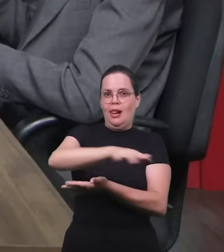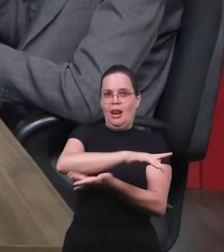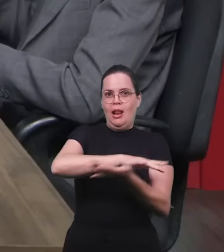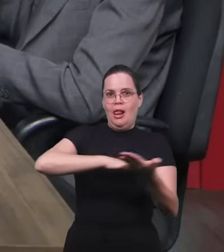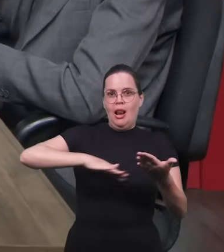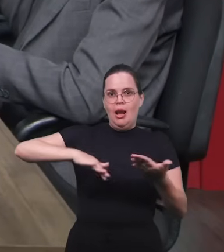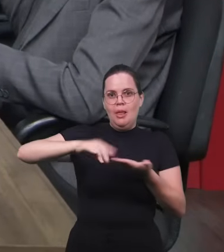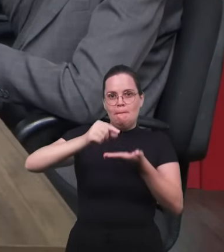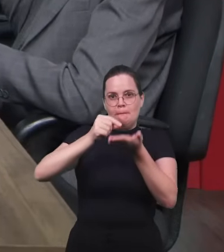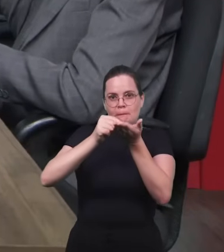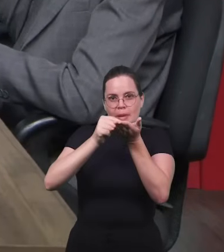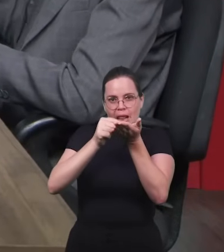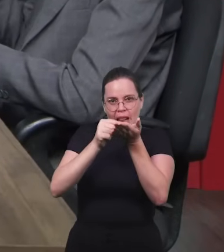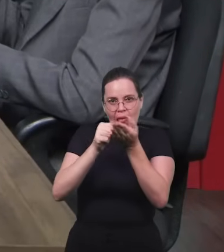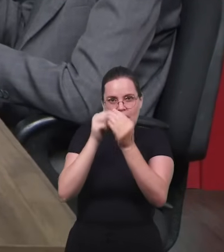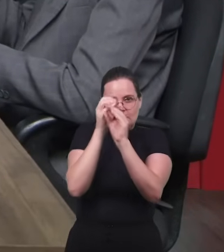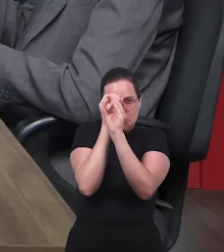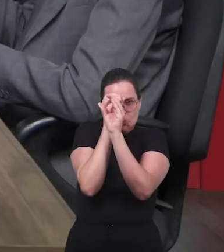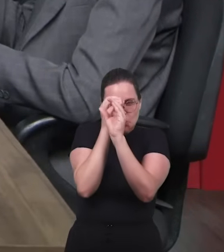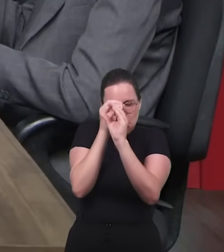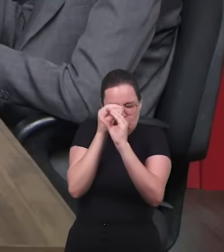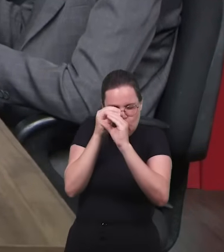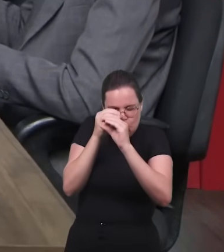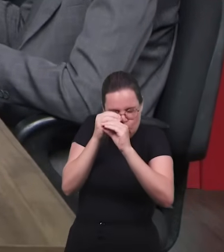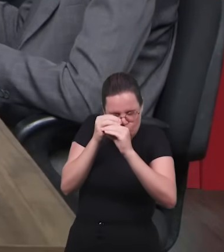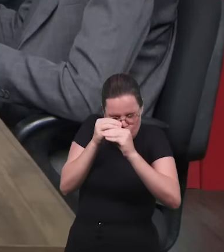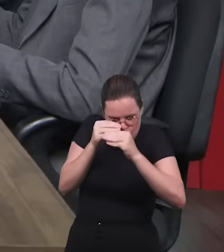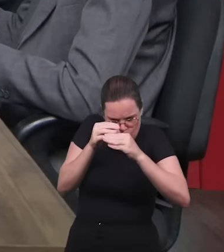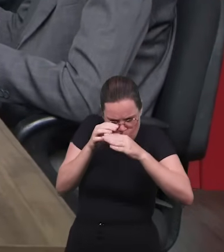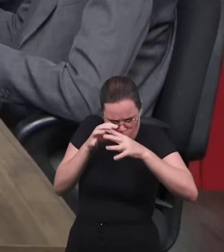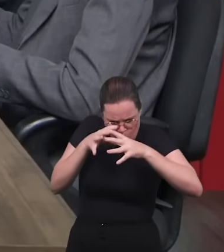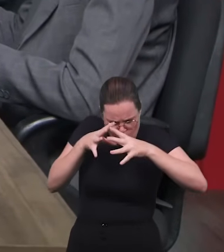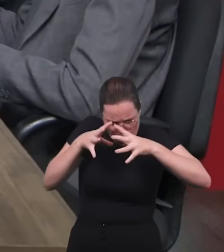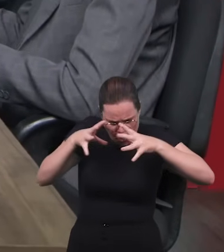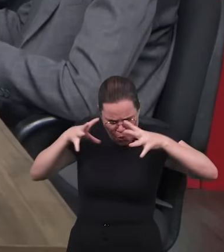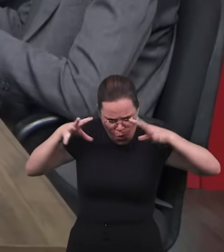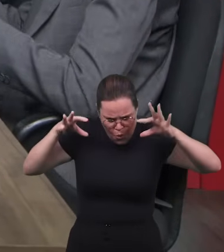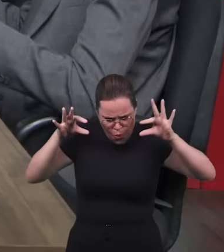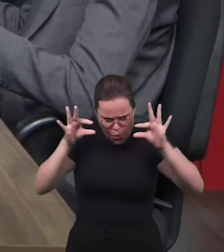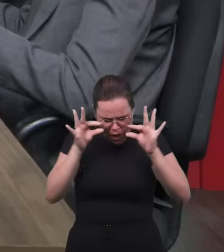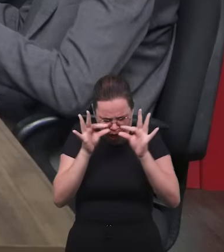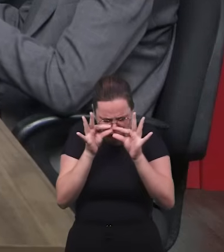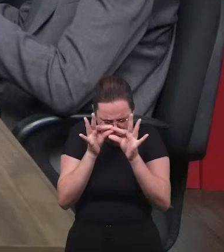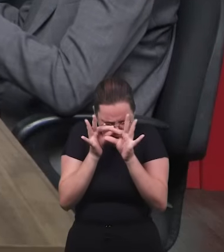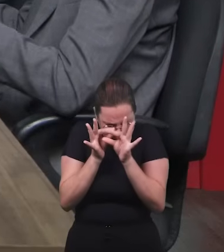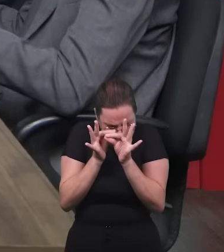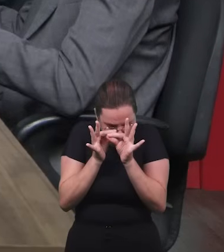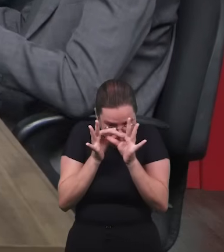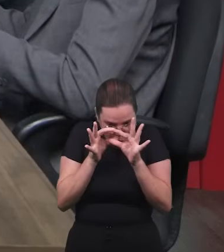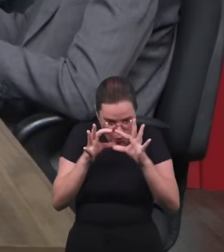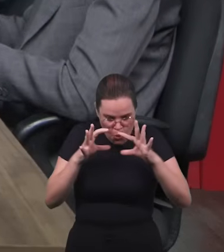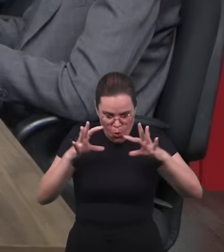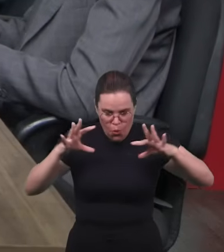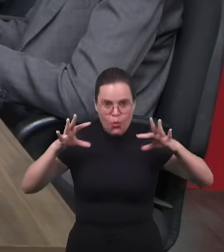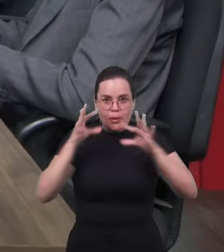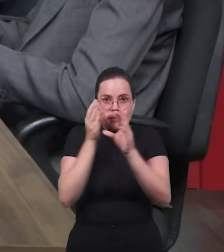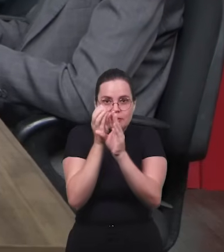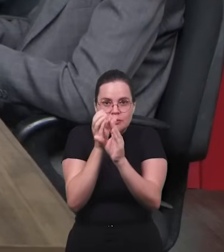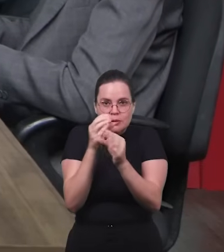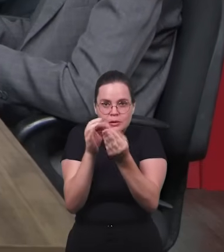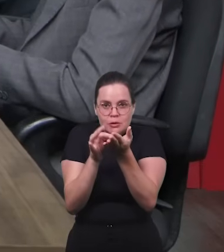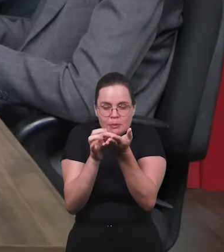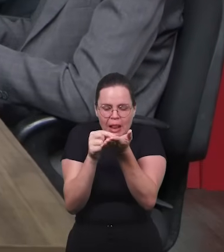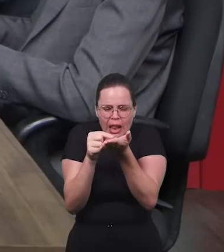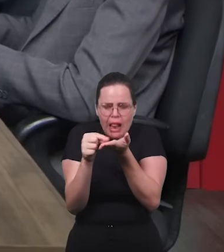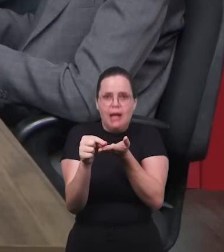a partir de escalas muito pequenas, né? Então, antes ali o pastor falou sobre escalas grandes, a relatividade. Agora,